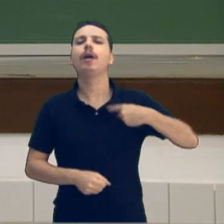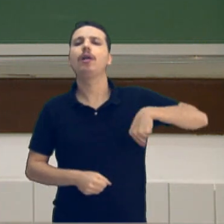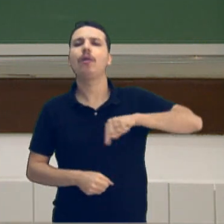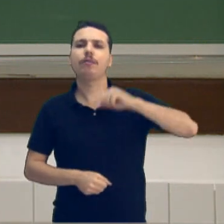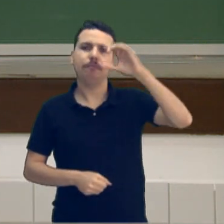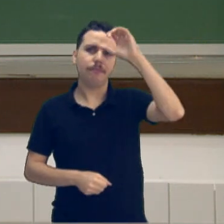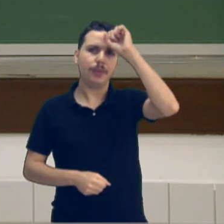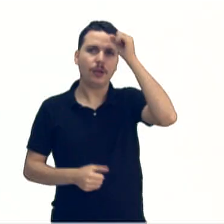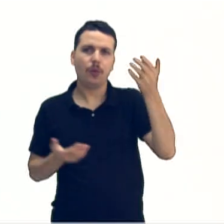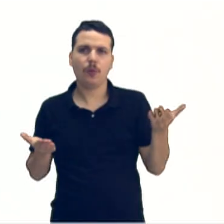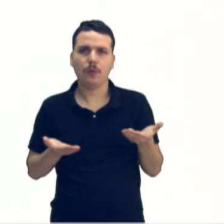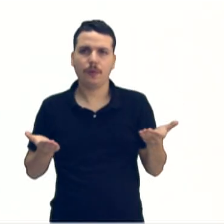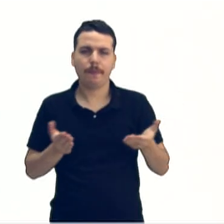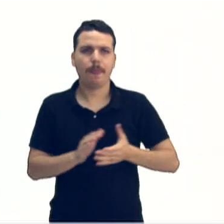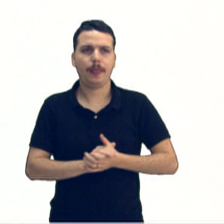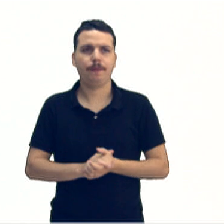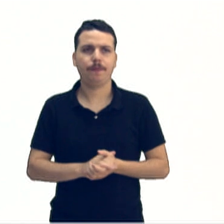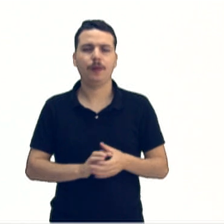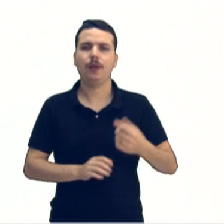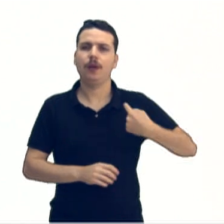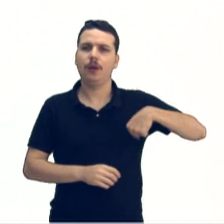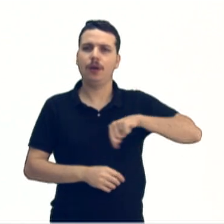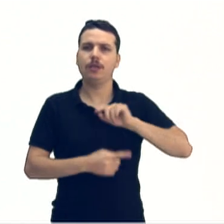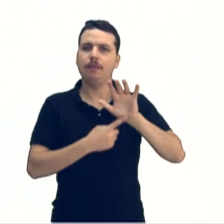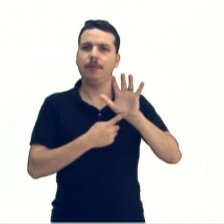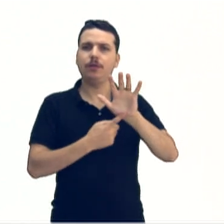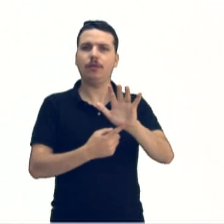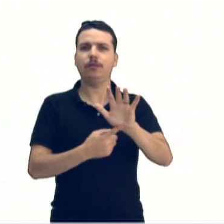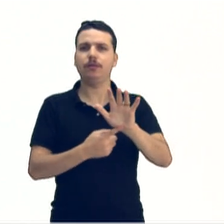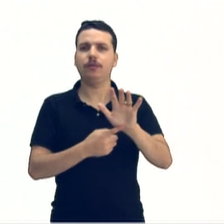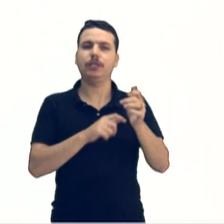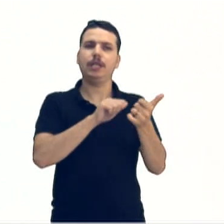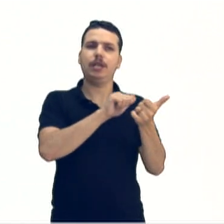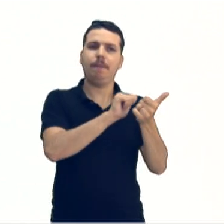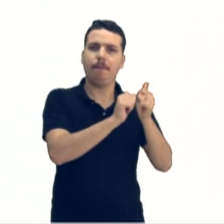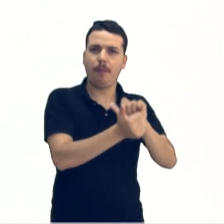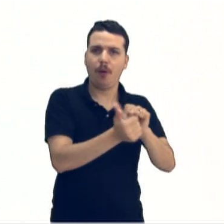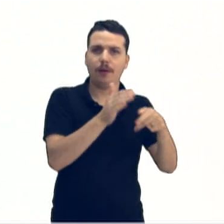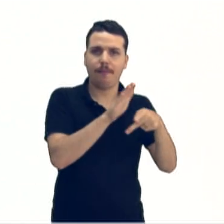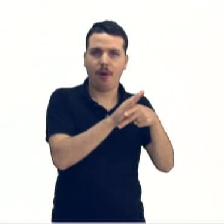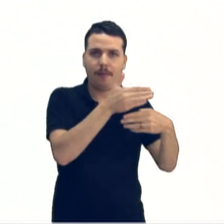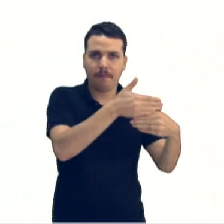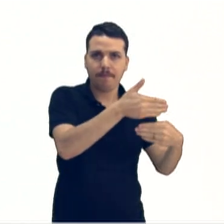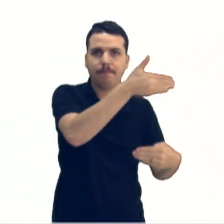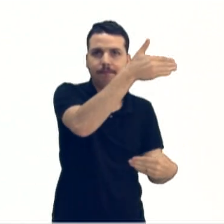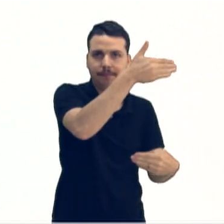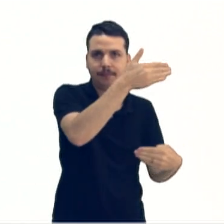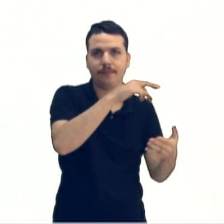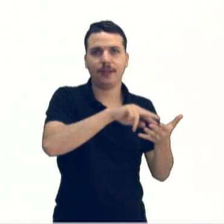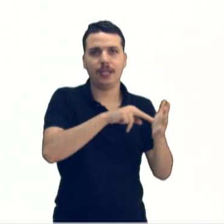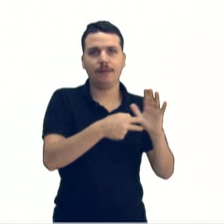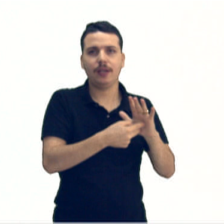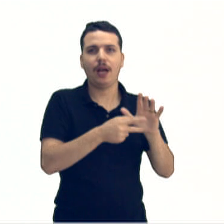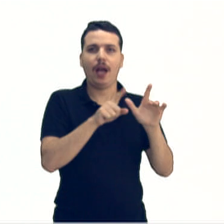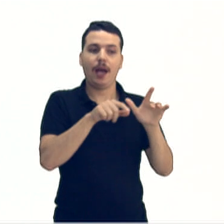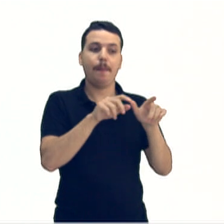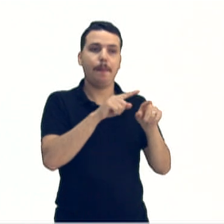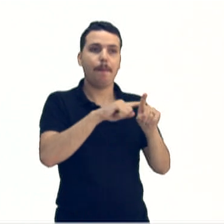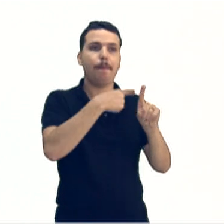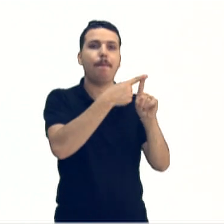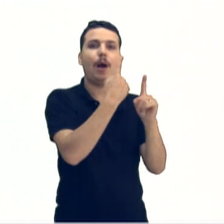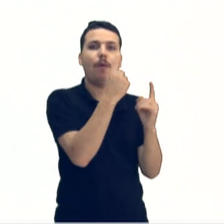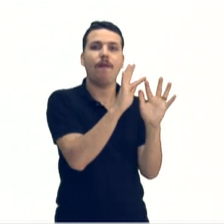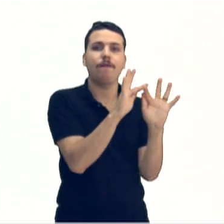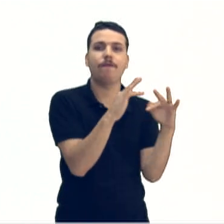viu hoje, nós apresentamos para vocês a questão dos esportes de parede, né, que é mais uma família,